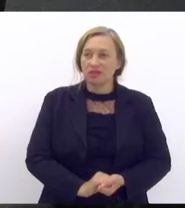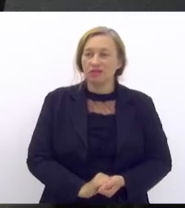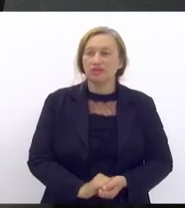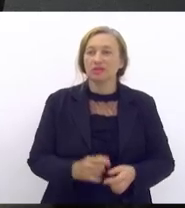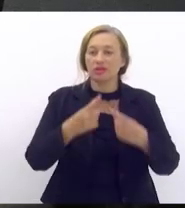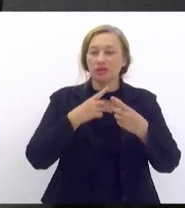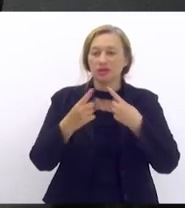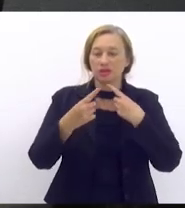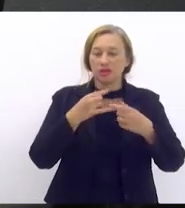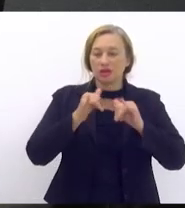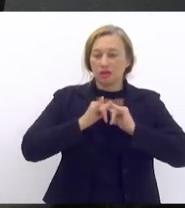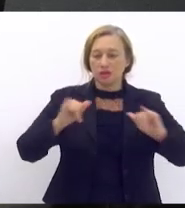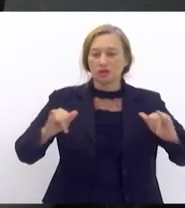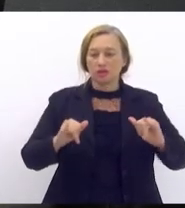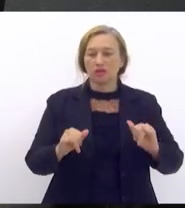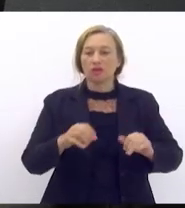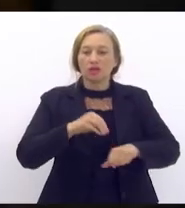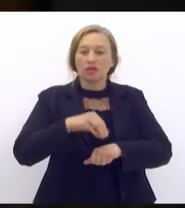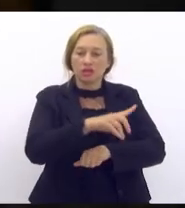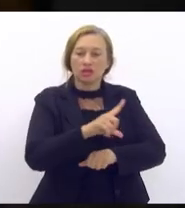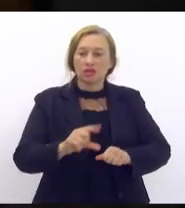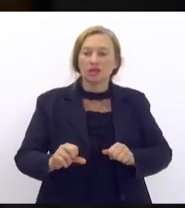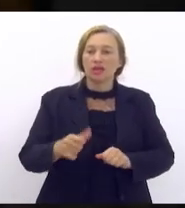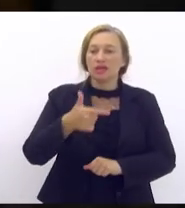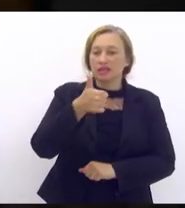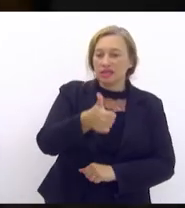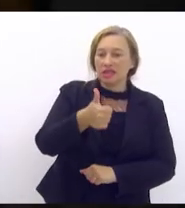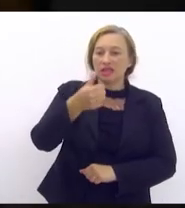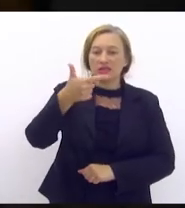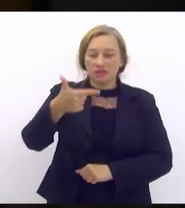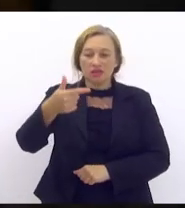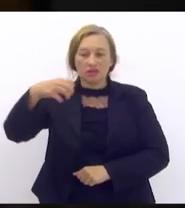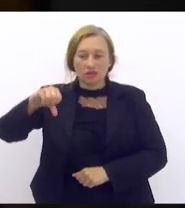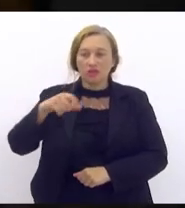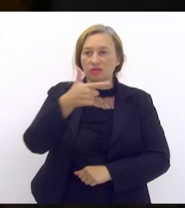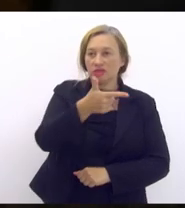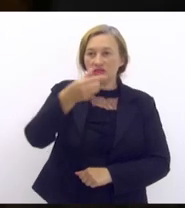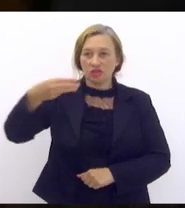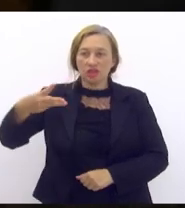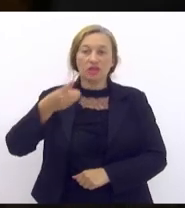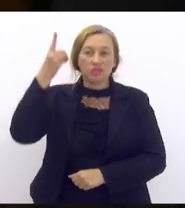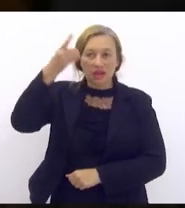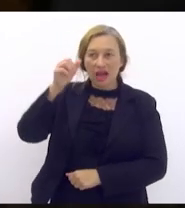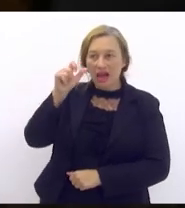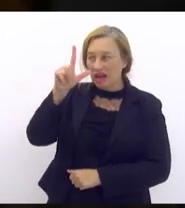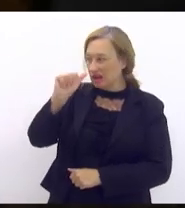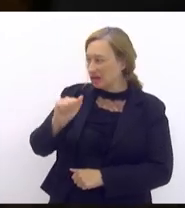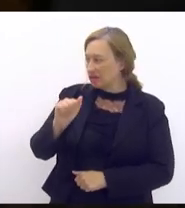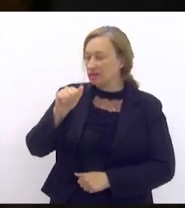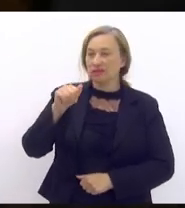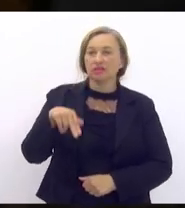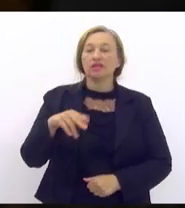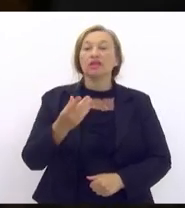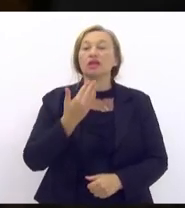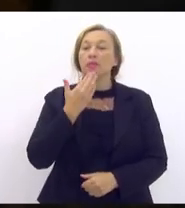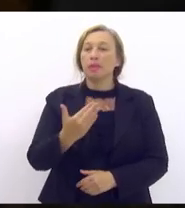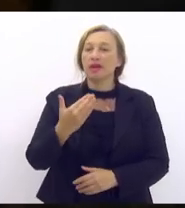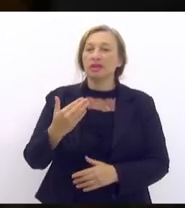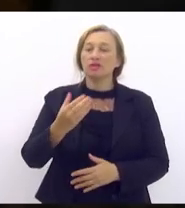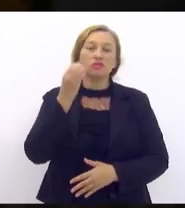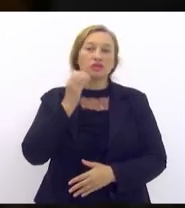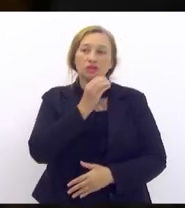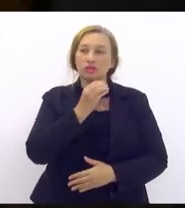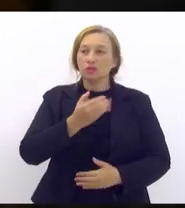Anuncio, indicação legislativa número 129, de 23, de autoria do deputado Alan Lopes, que solicita o excelentíssimo governador do